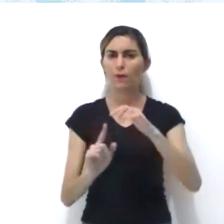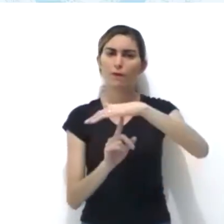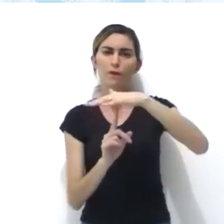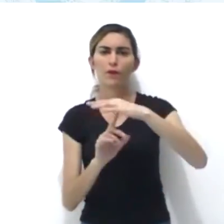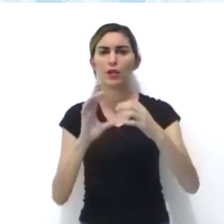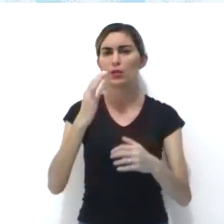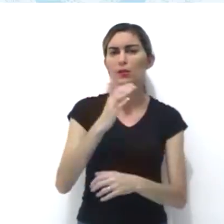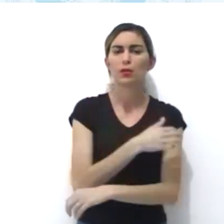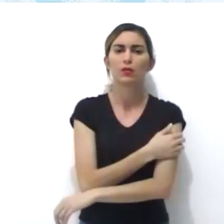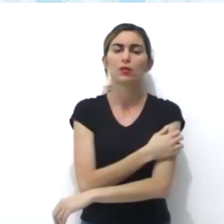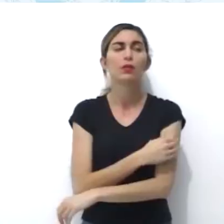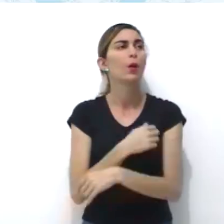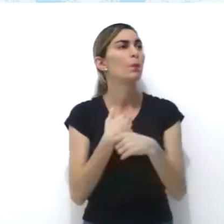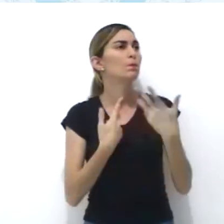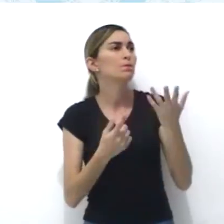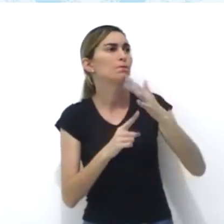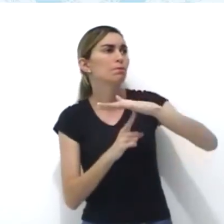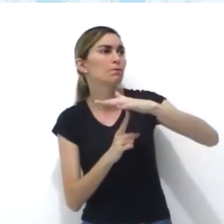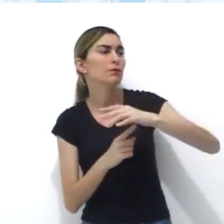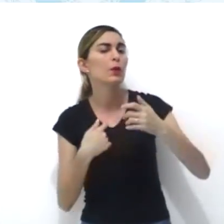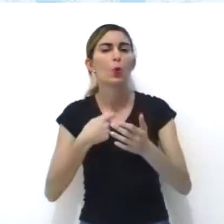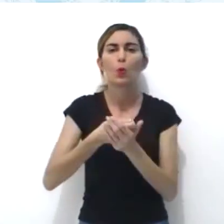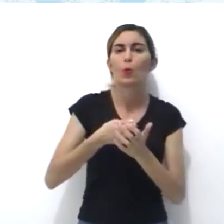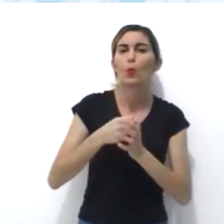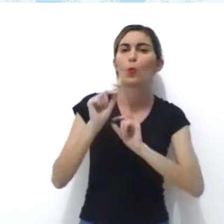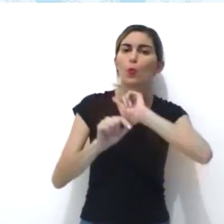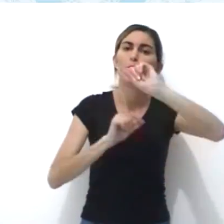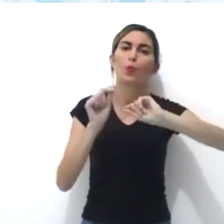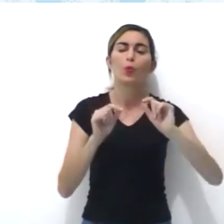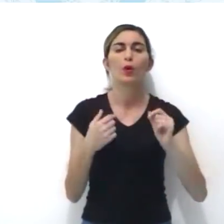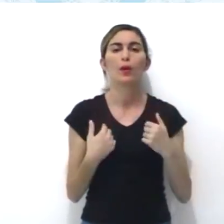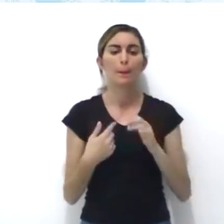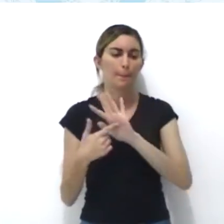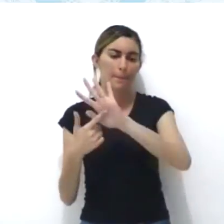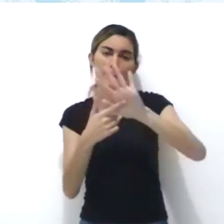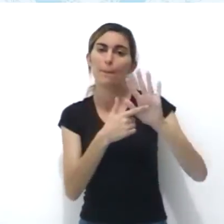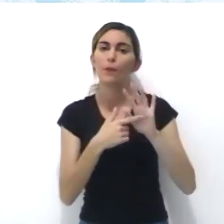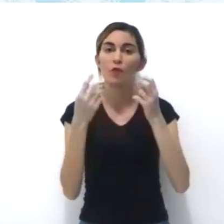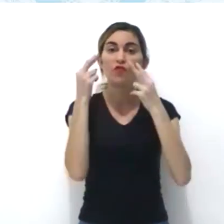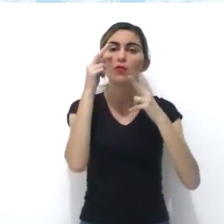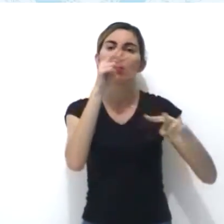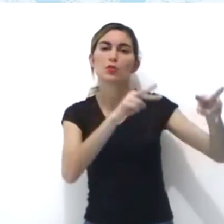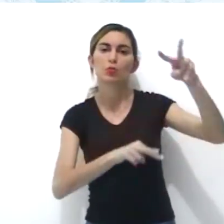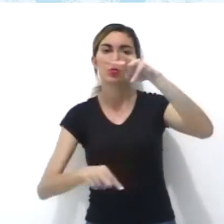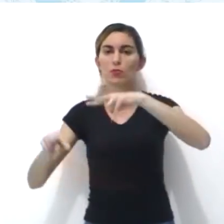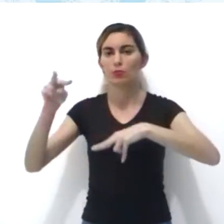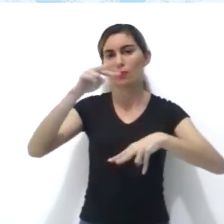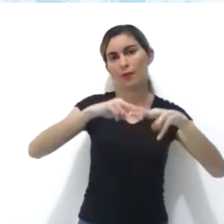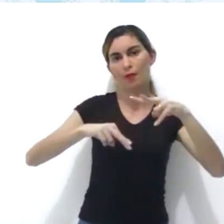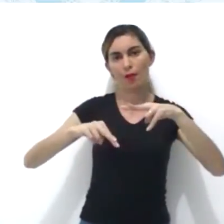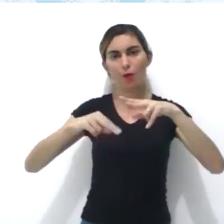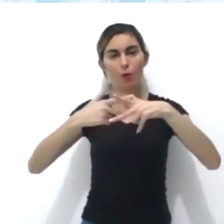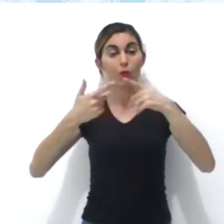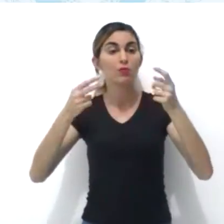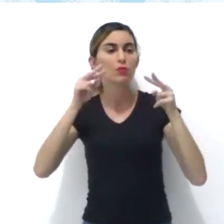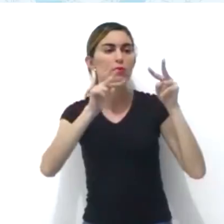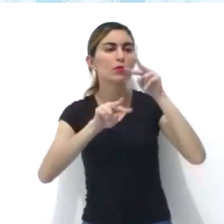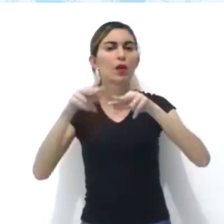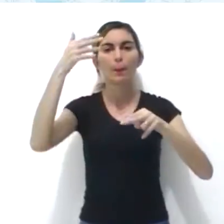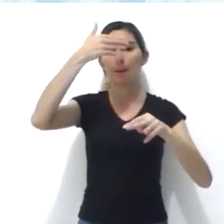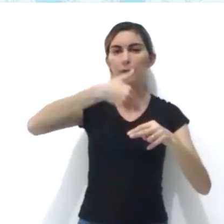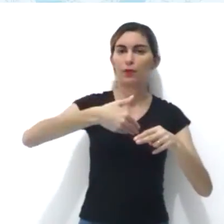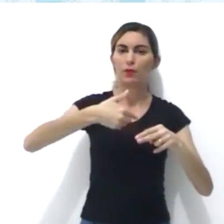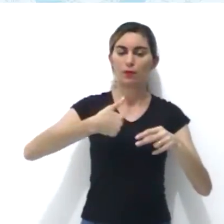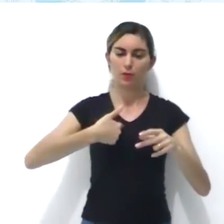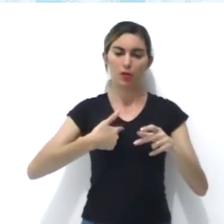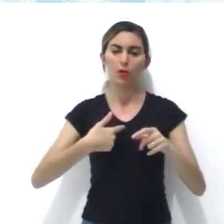o que para uma feira de ciências? As feiras, elas exigem que você traga algo visual e algo